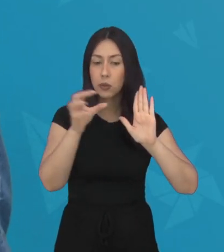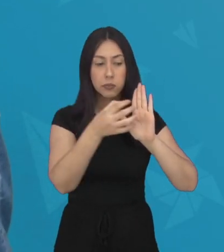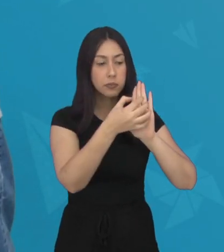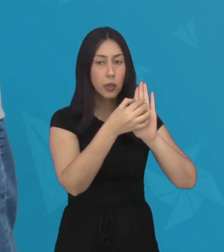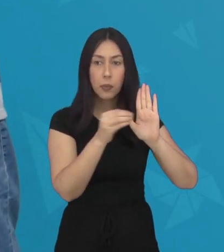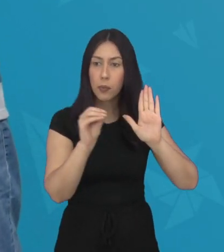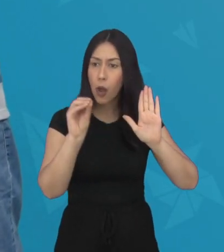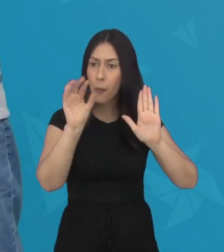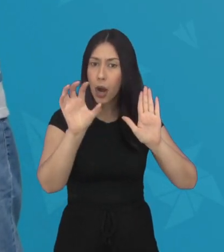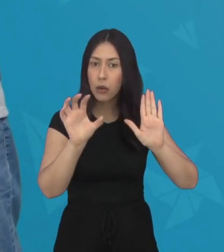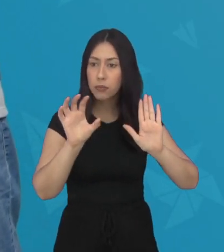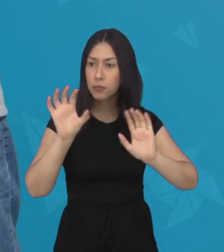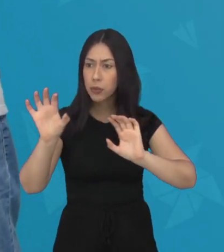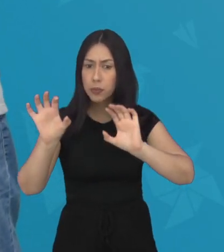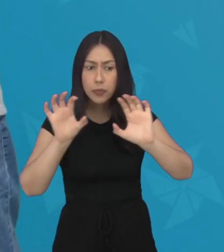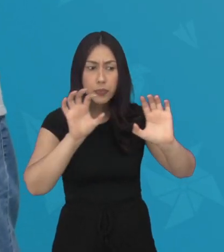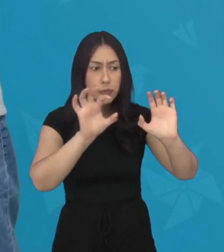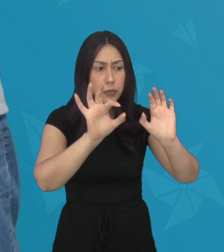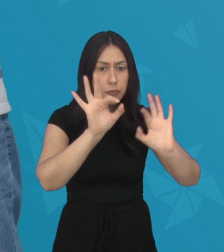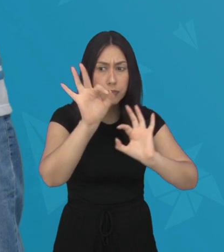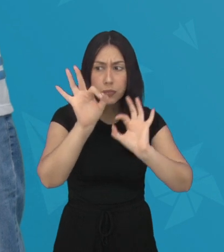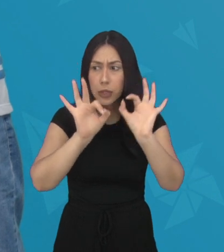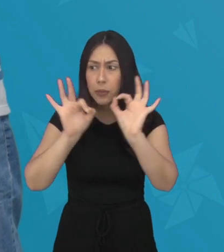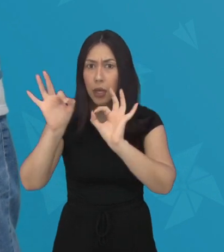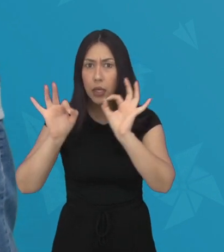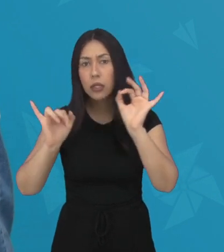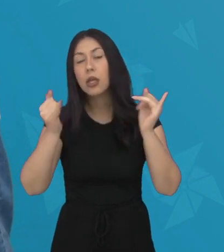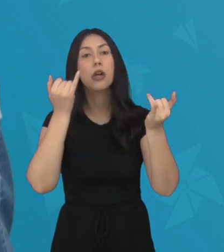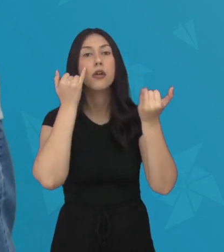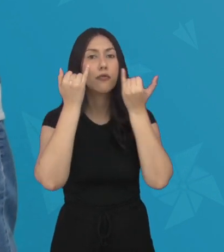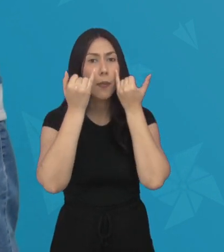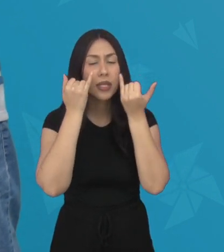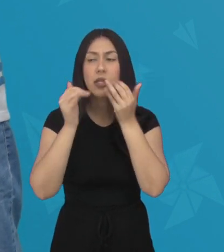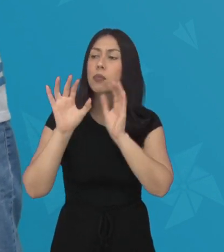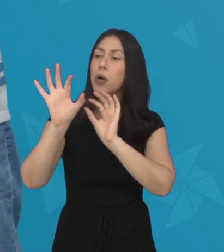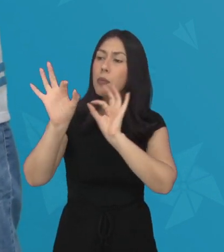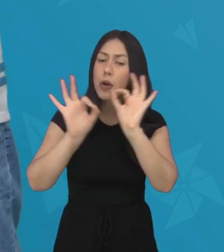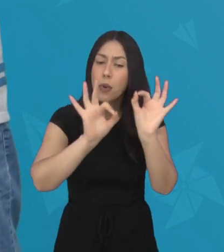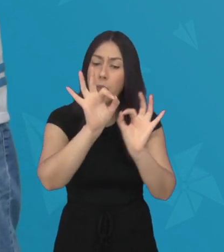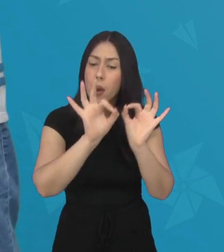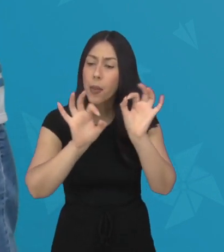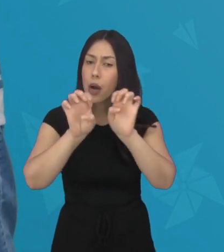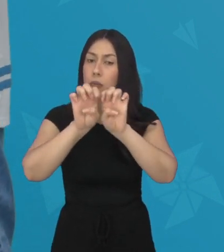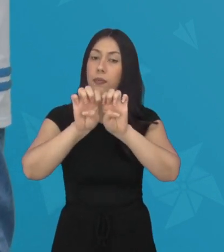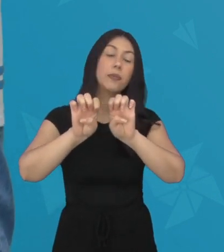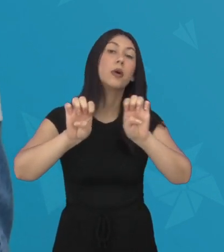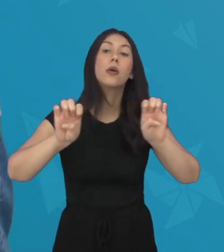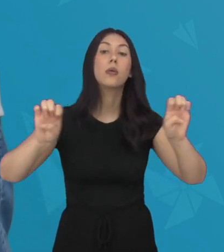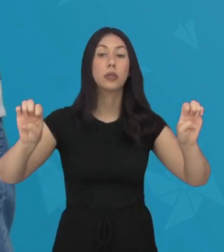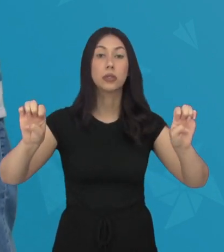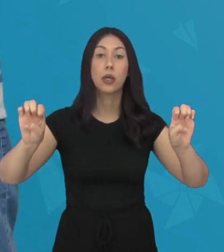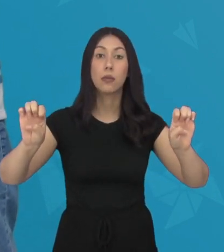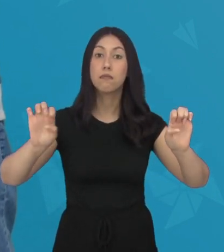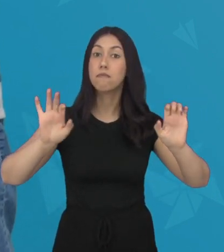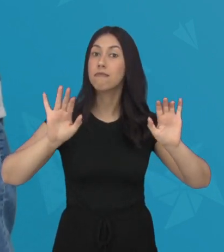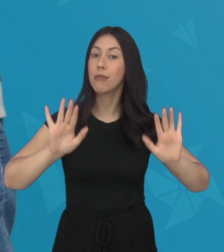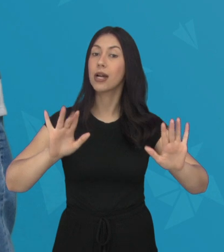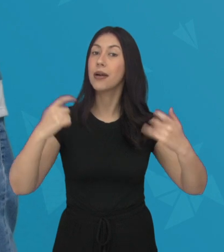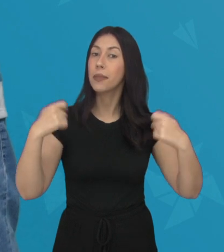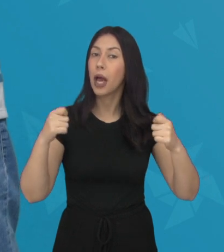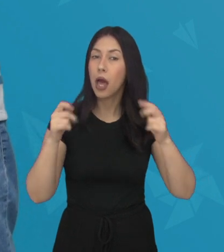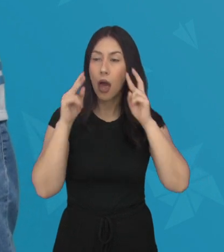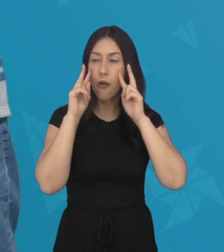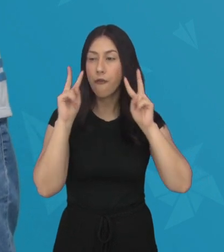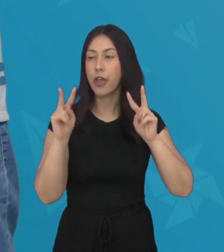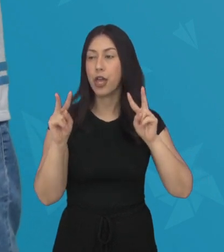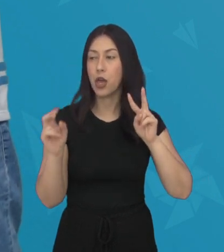de maneira aleatória ali no texto, você vai pegando as informações, monta a sua reação química, toma cuidado, vê